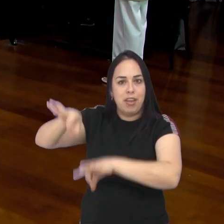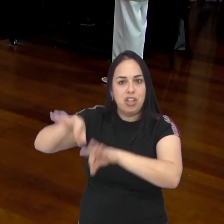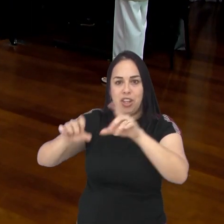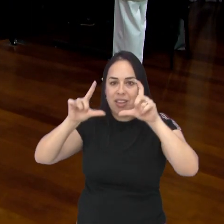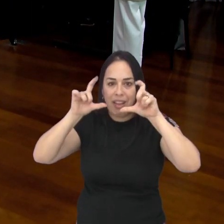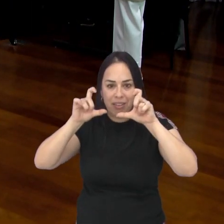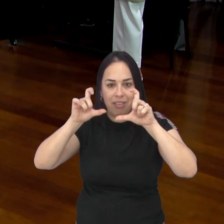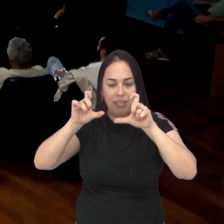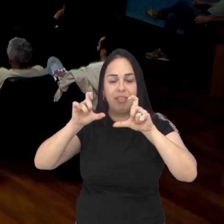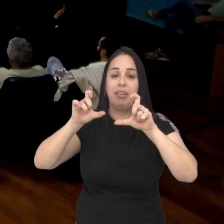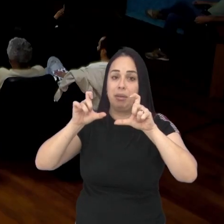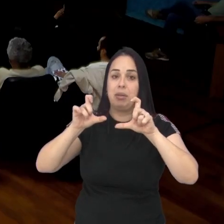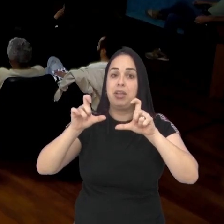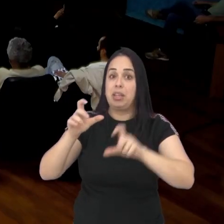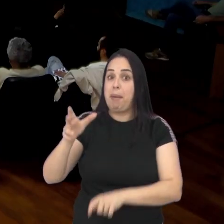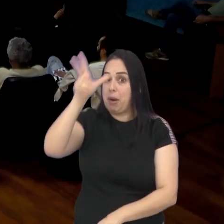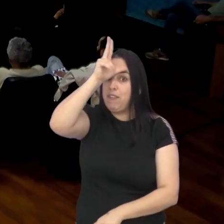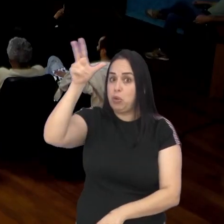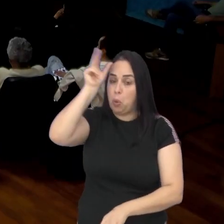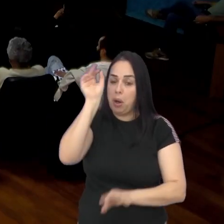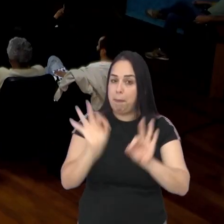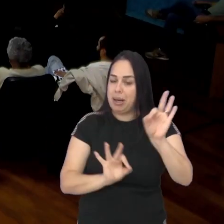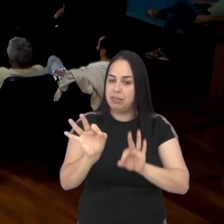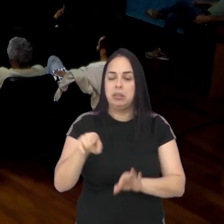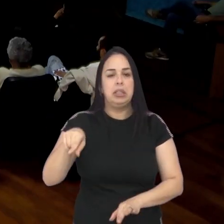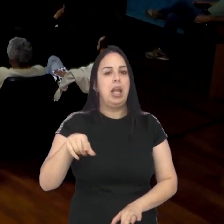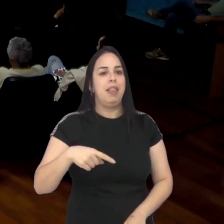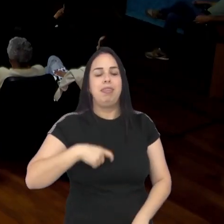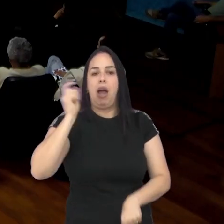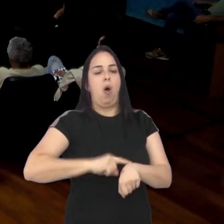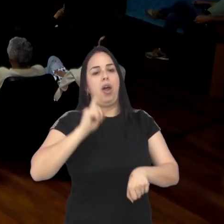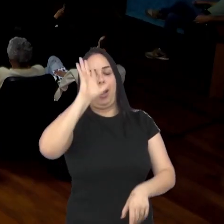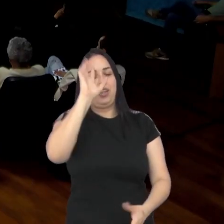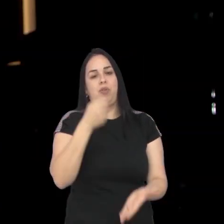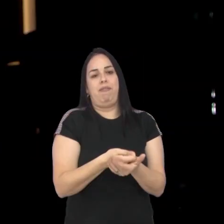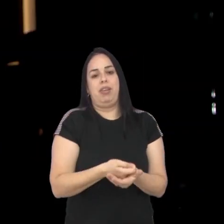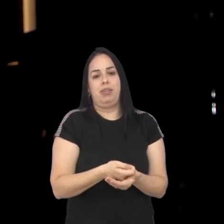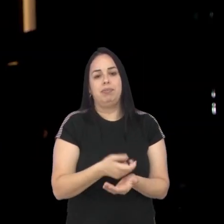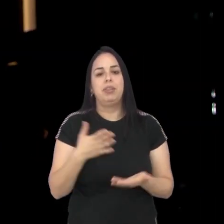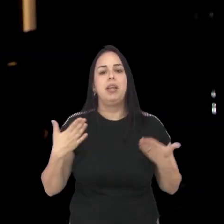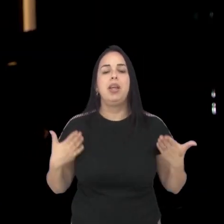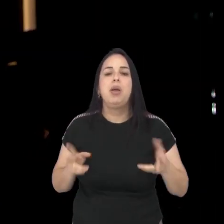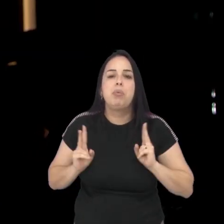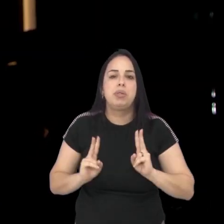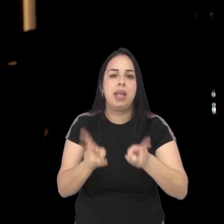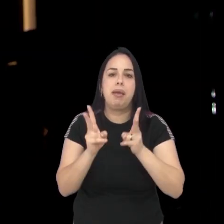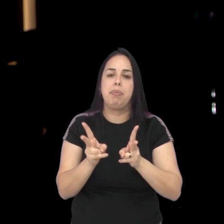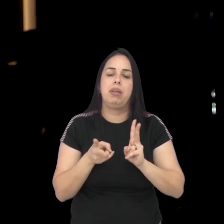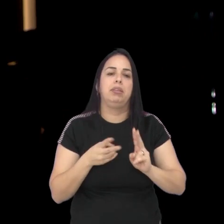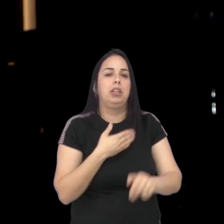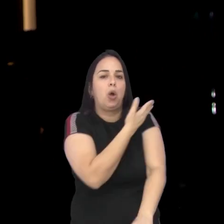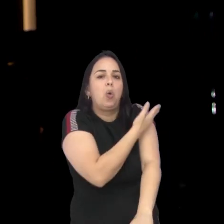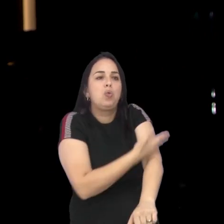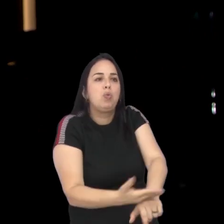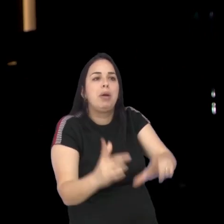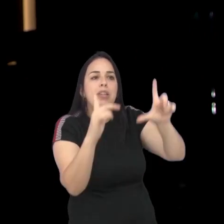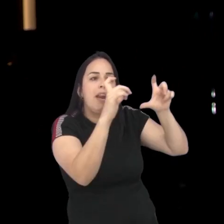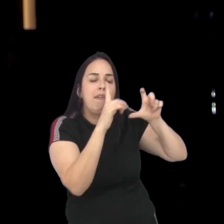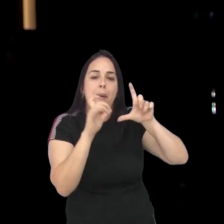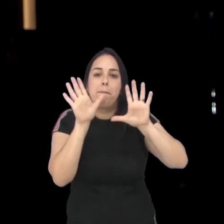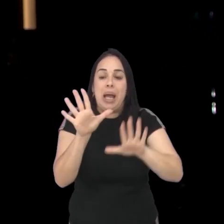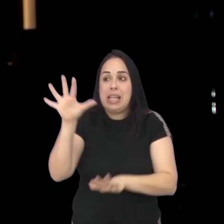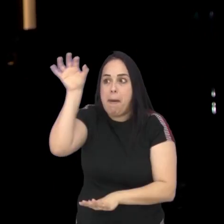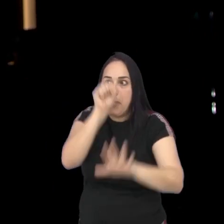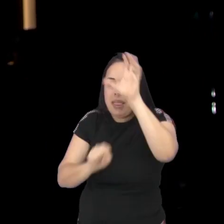de fotografia realizada pela prefeitura, não pensou duas vezes. Eu sempre era fotógrafo da casa, assim, mas nunca me aprofundei, né,